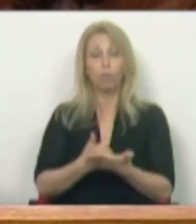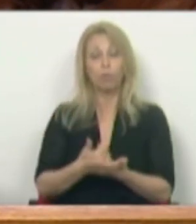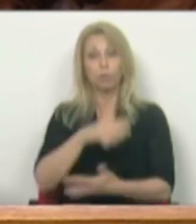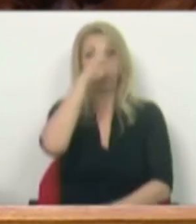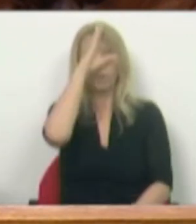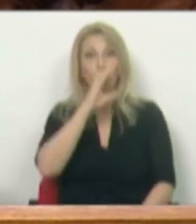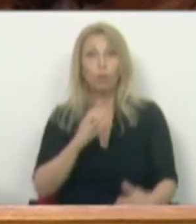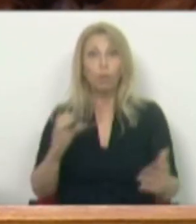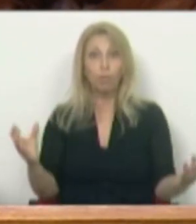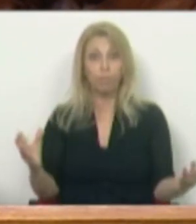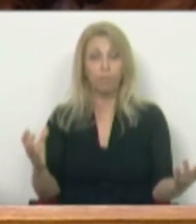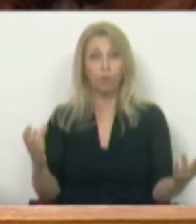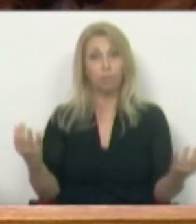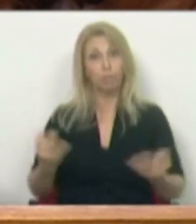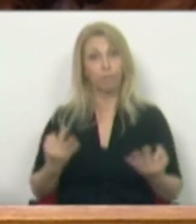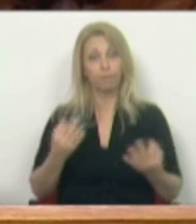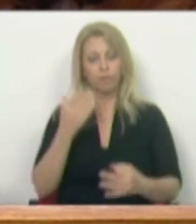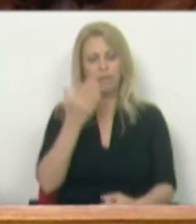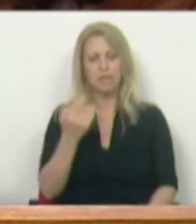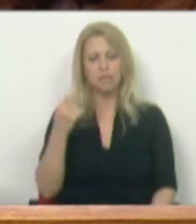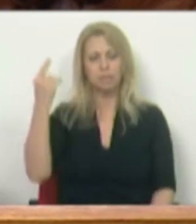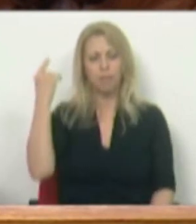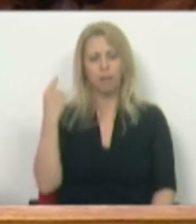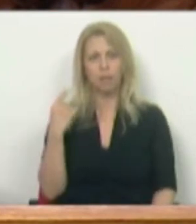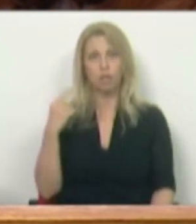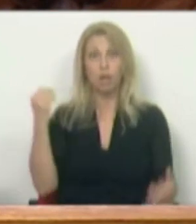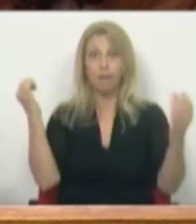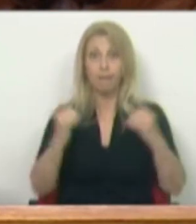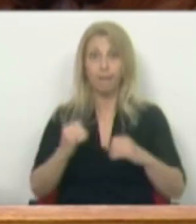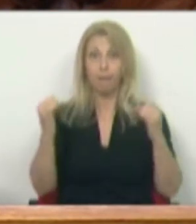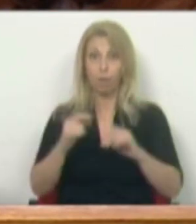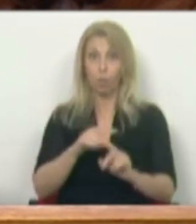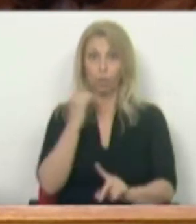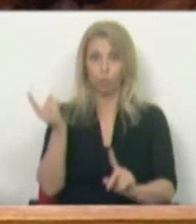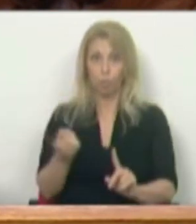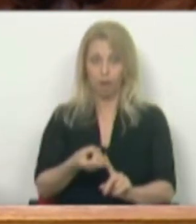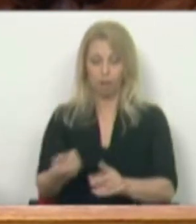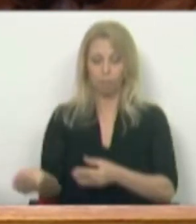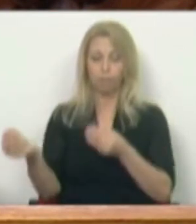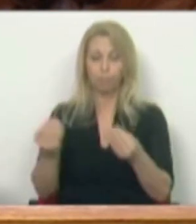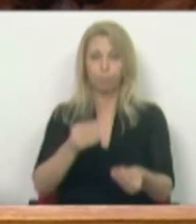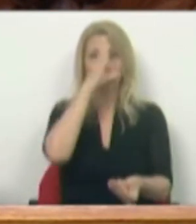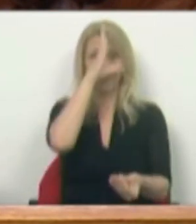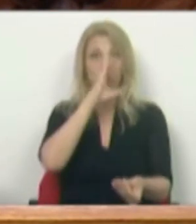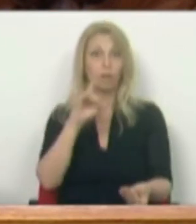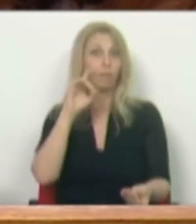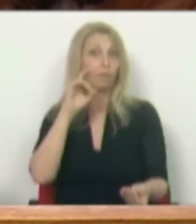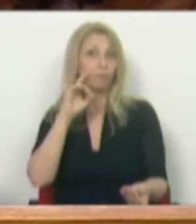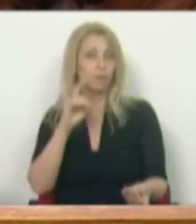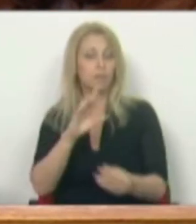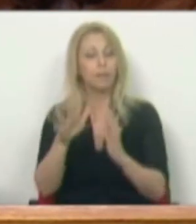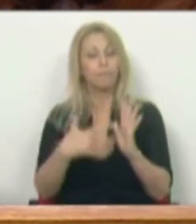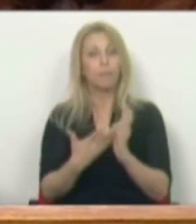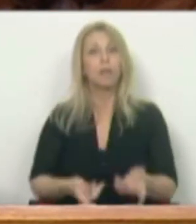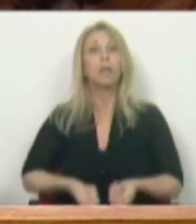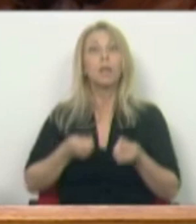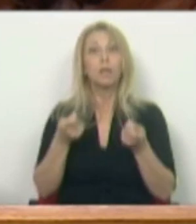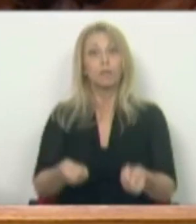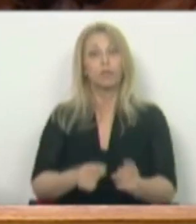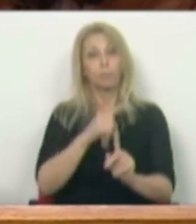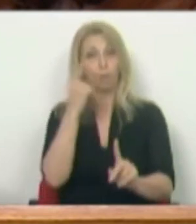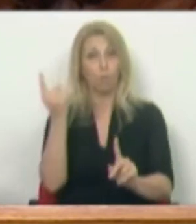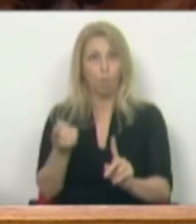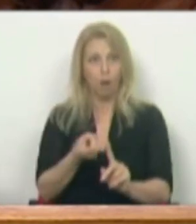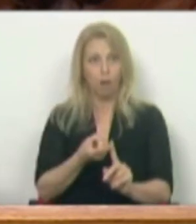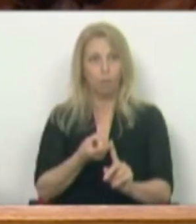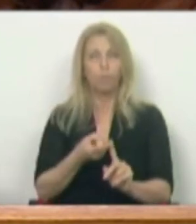Governo fez há semanas um acordo plurianual. Apresentou no Ministério da Defesa um plano de investimentos plurianual.